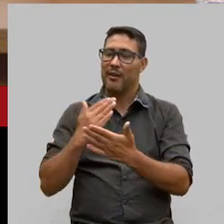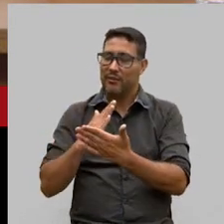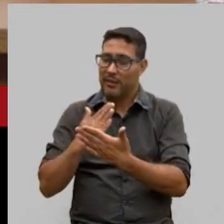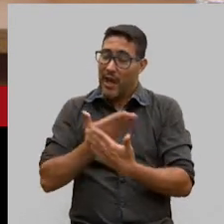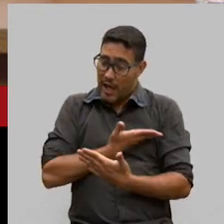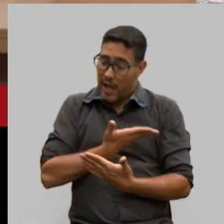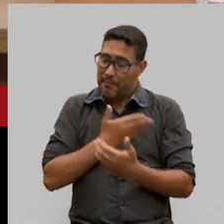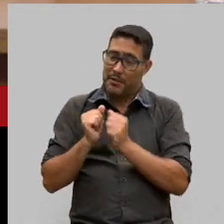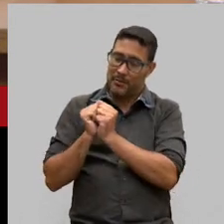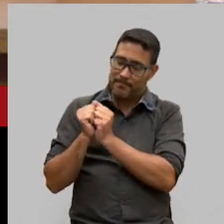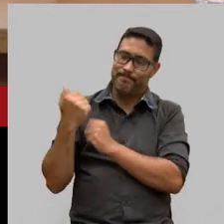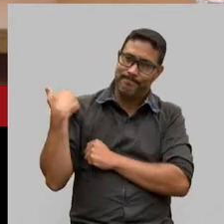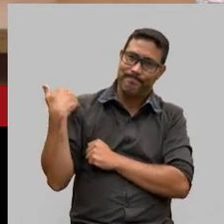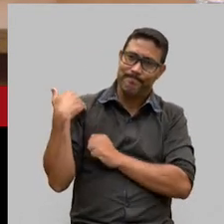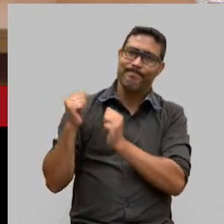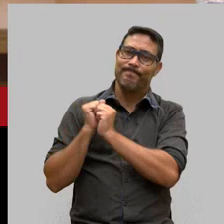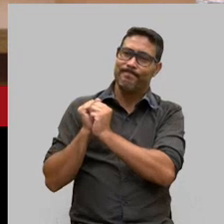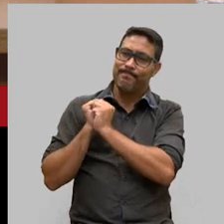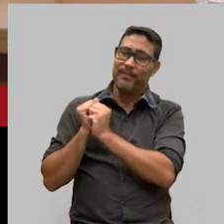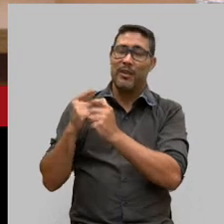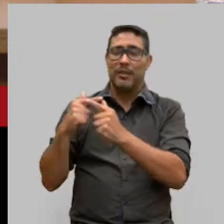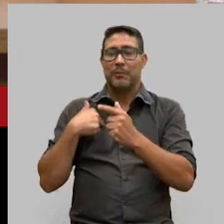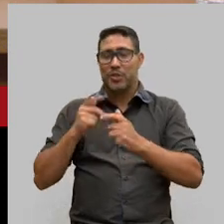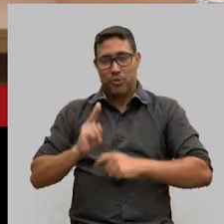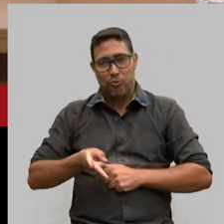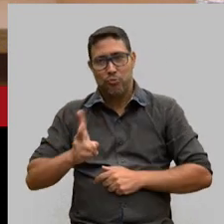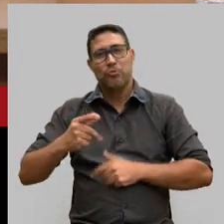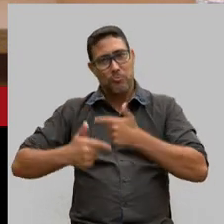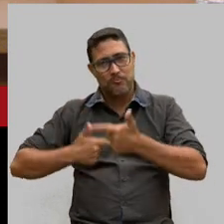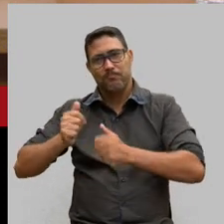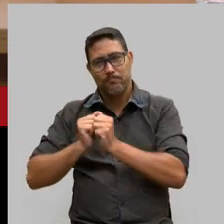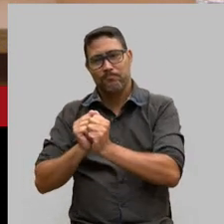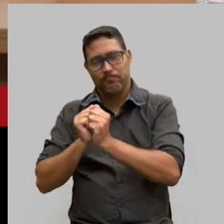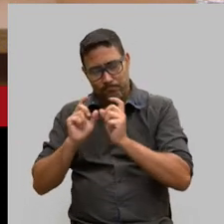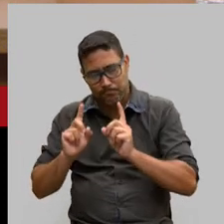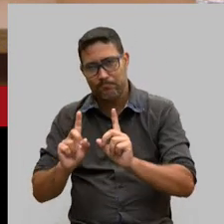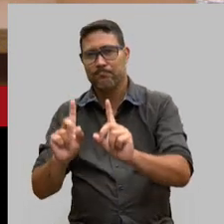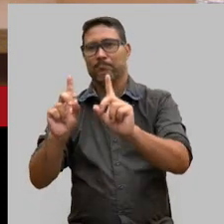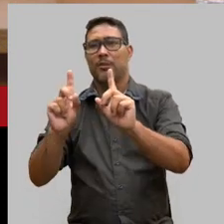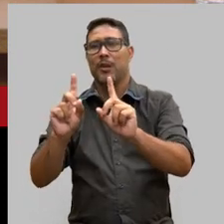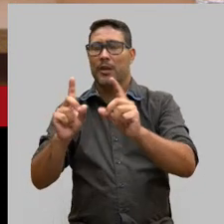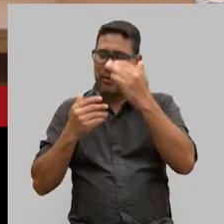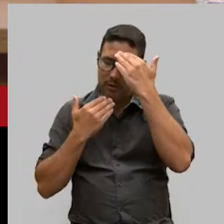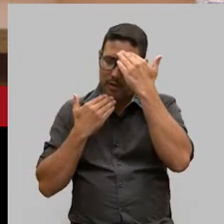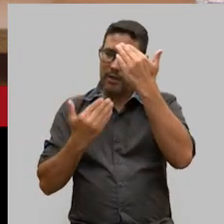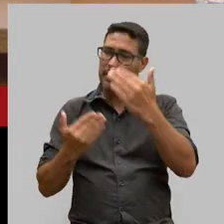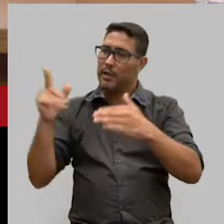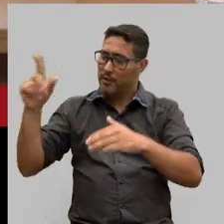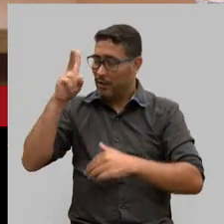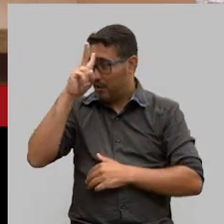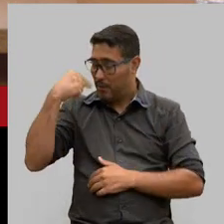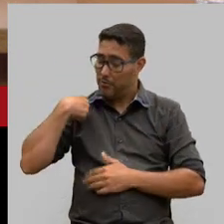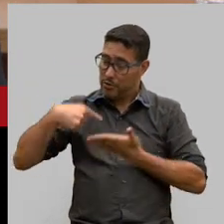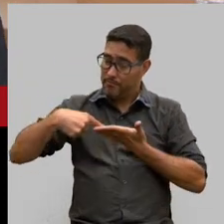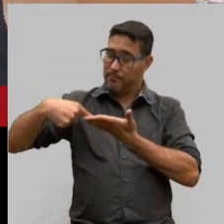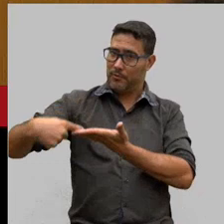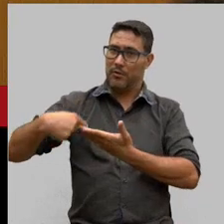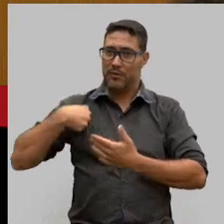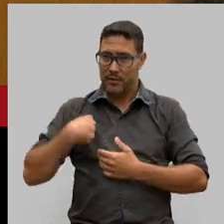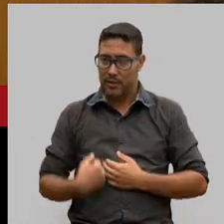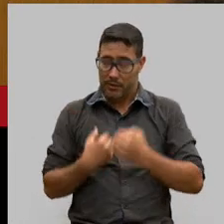força nessa nessa jornada e agradeço muito a oportunidade mais uma vez de ser lembrado de estar aqui muito obrigado a todos